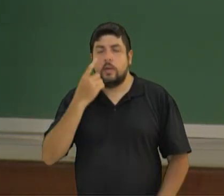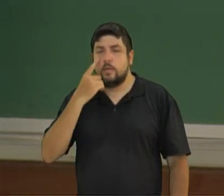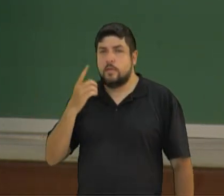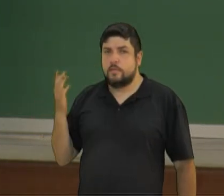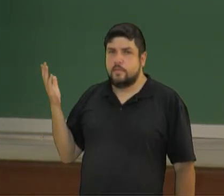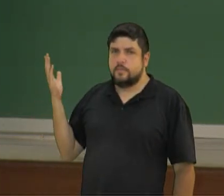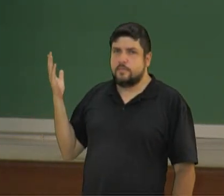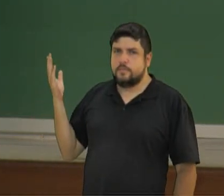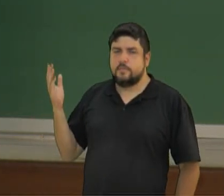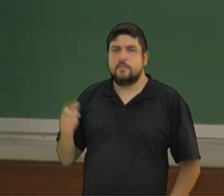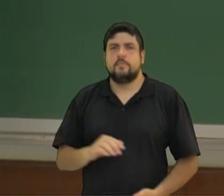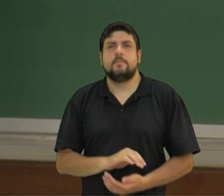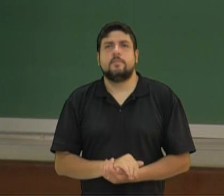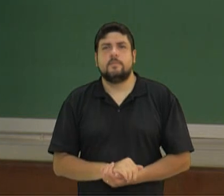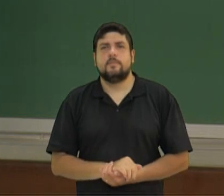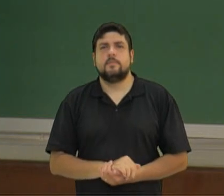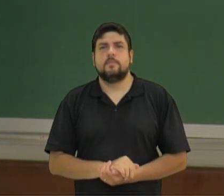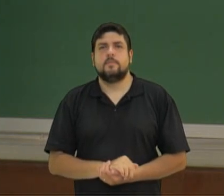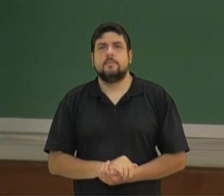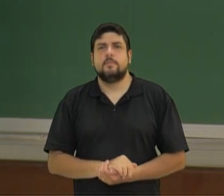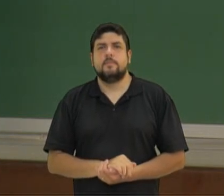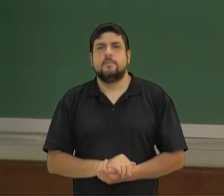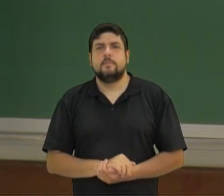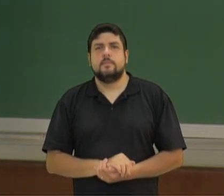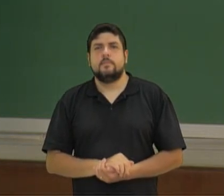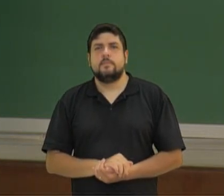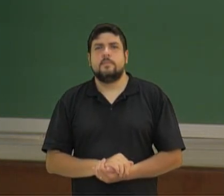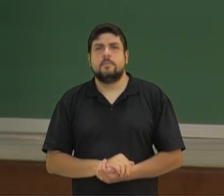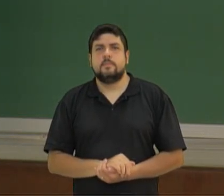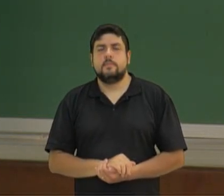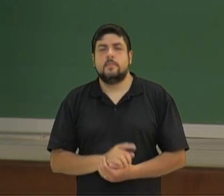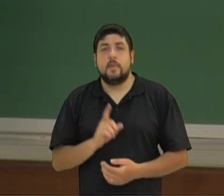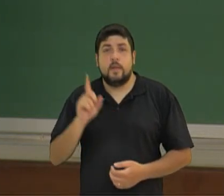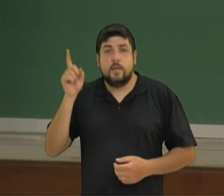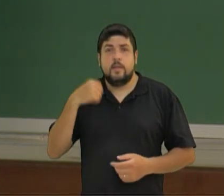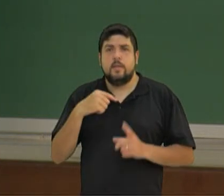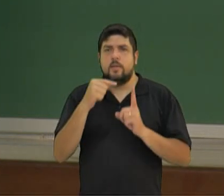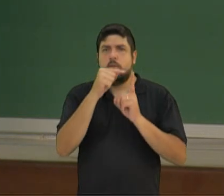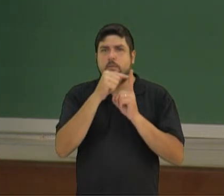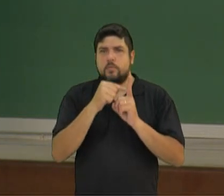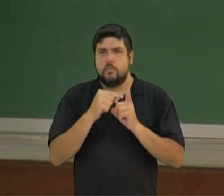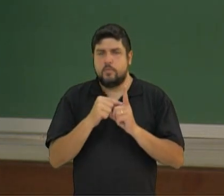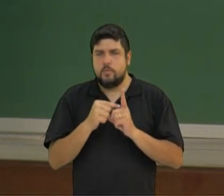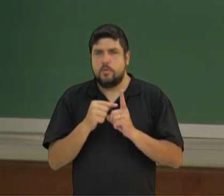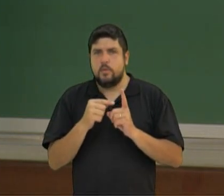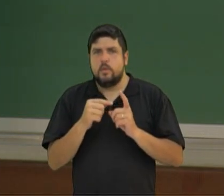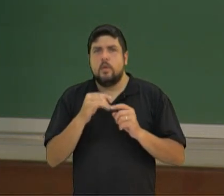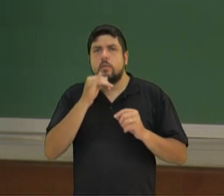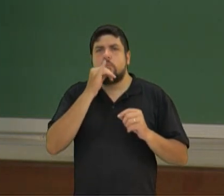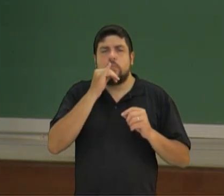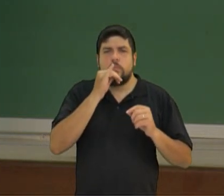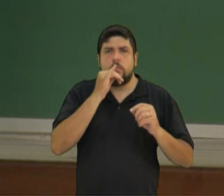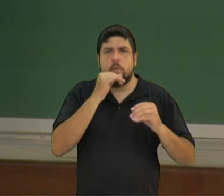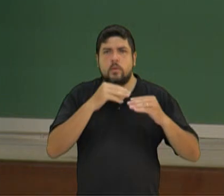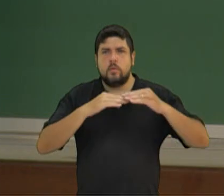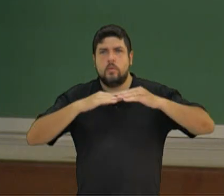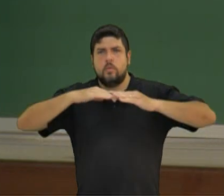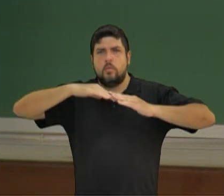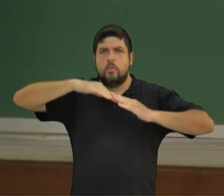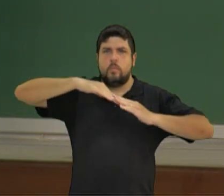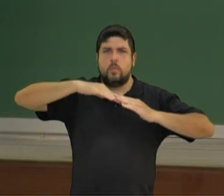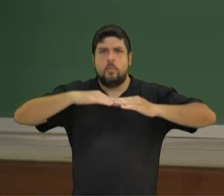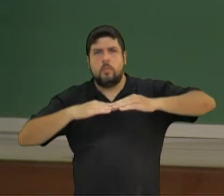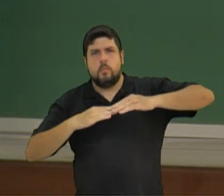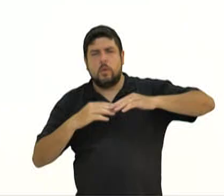exemplo, né, de um tipo de alavanca, né? Eu tenho ali, por exemplo, a esfera, né, em azul, é o